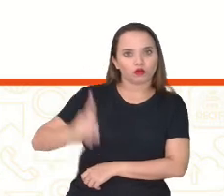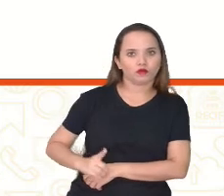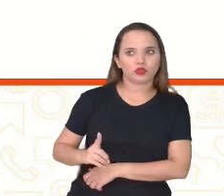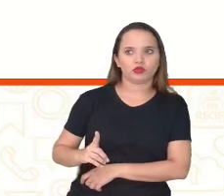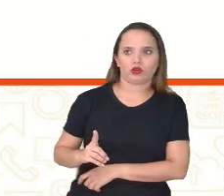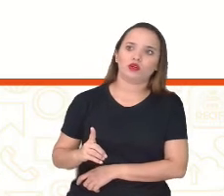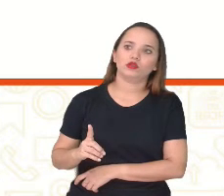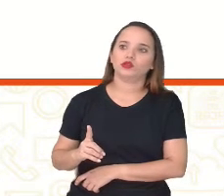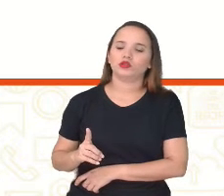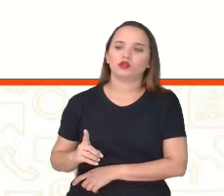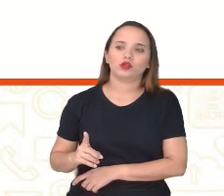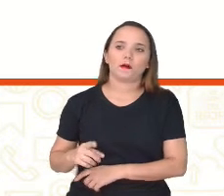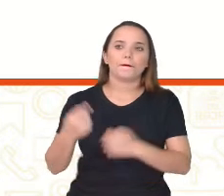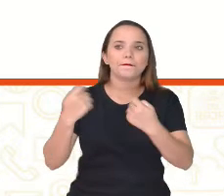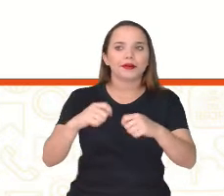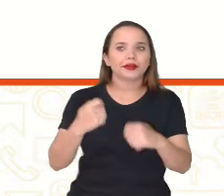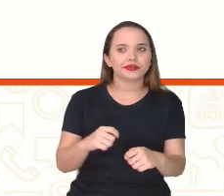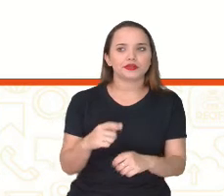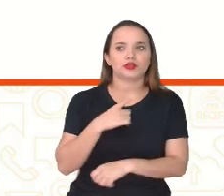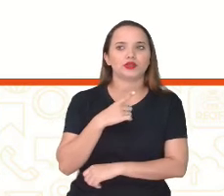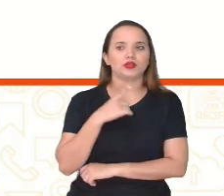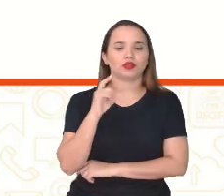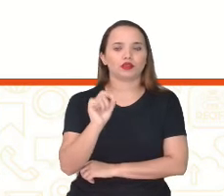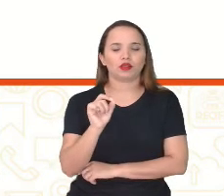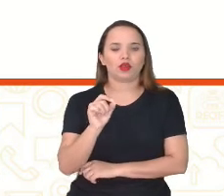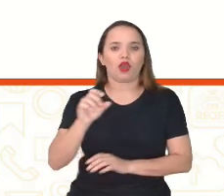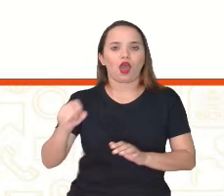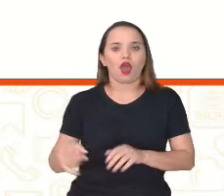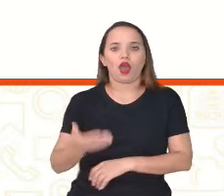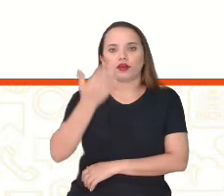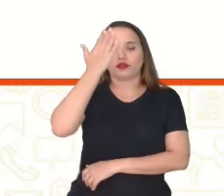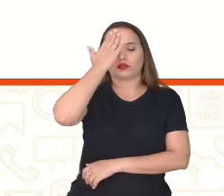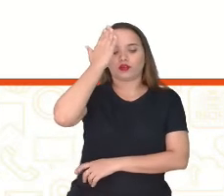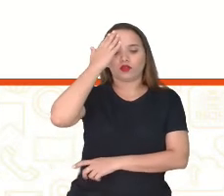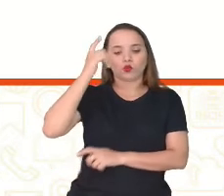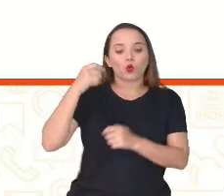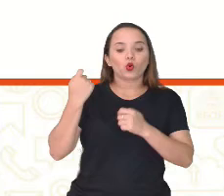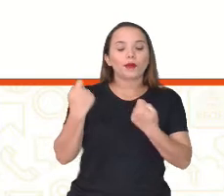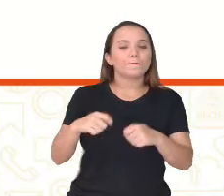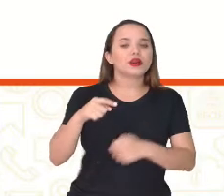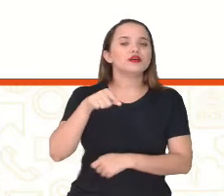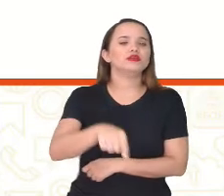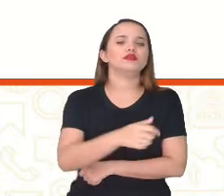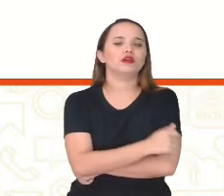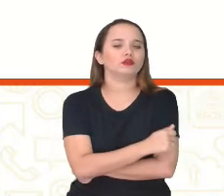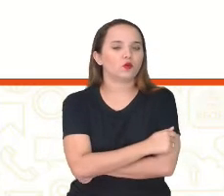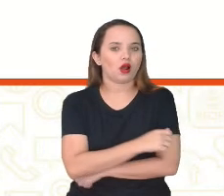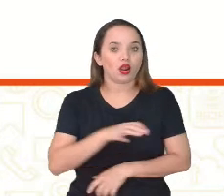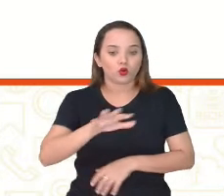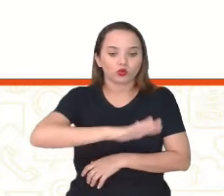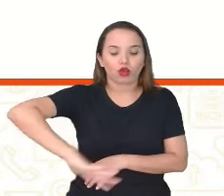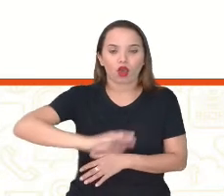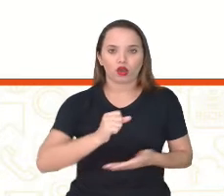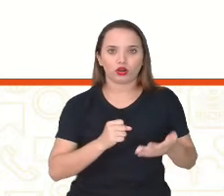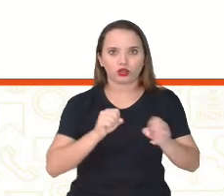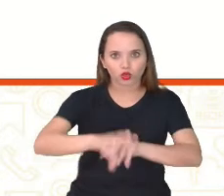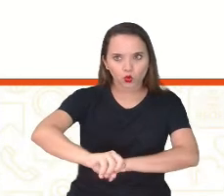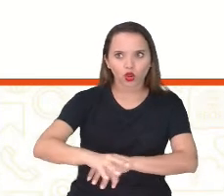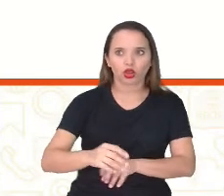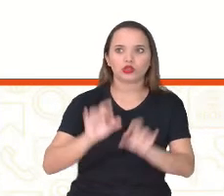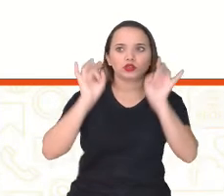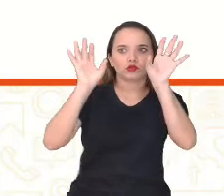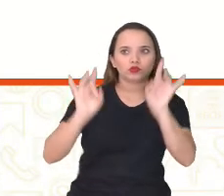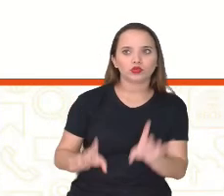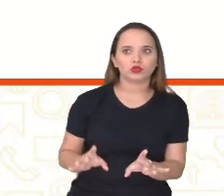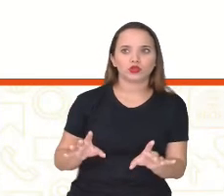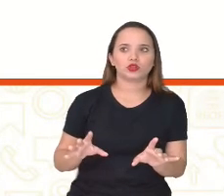partir para a identificação das necessidades educacionais especiais dos alunos